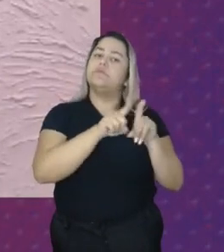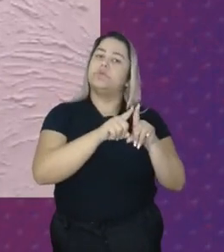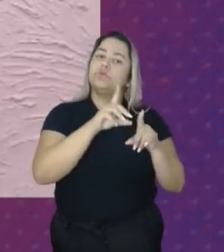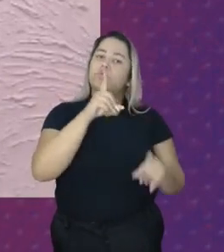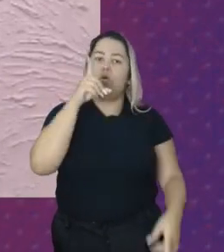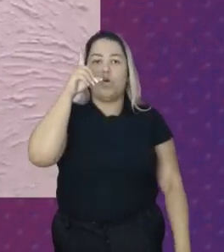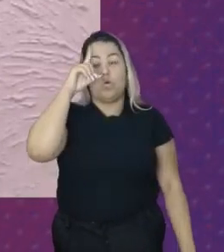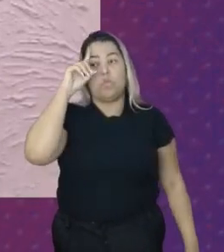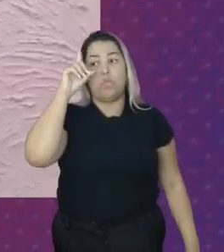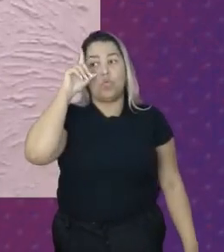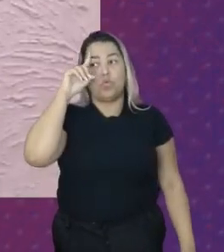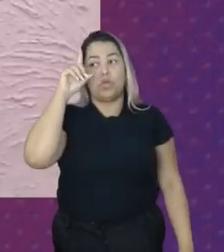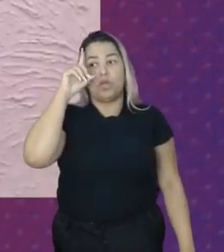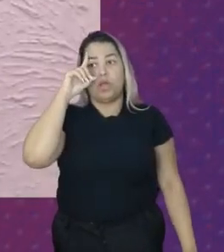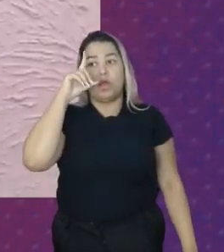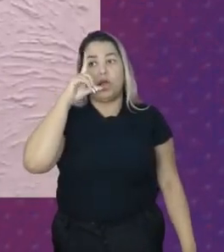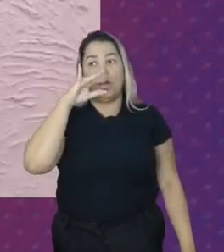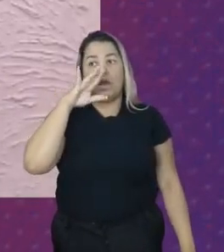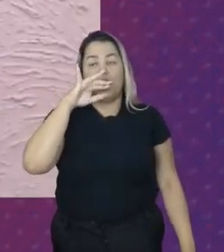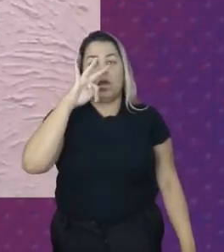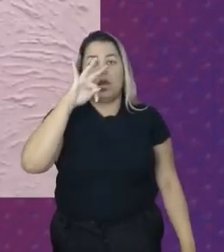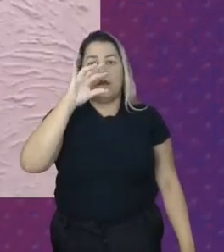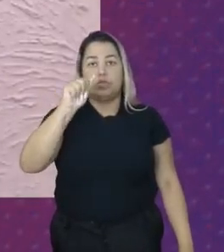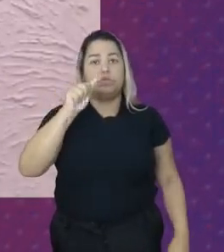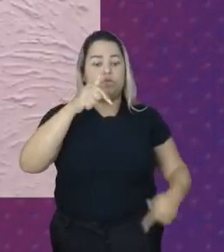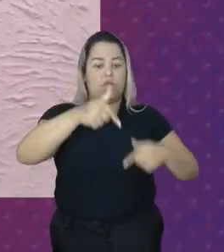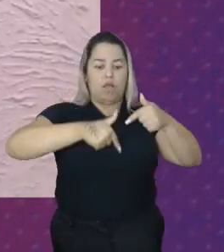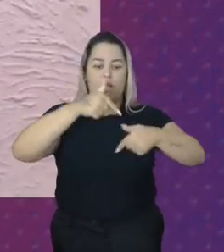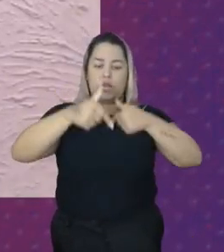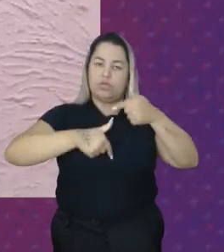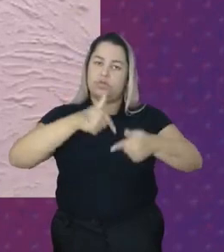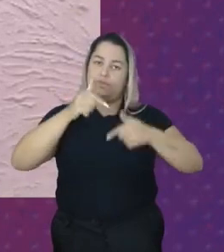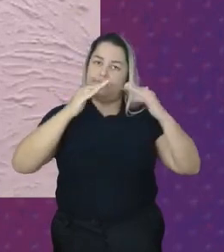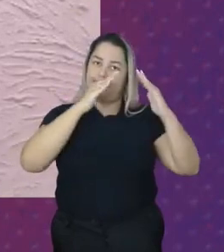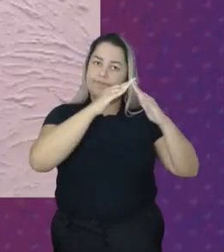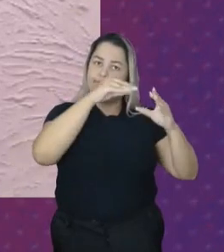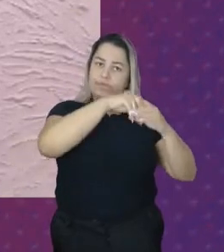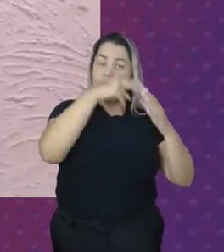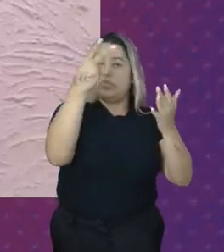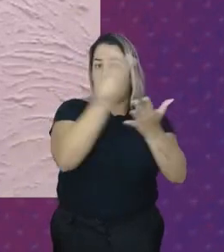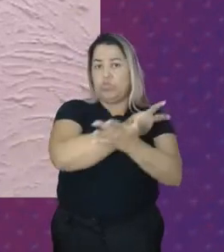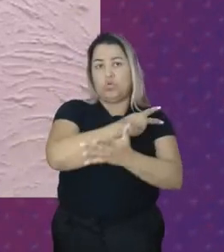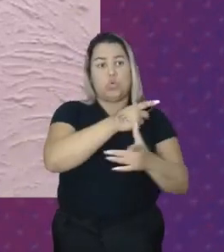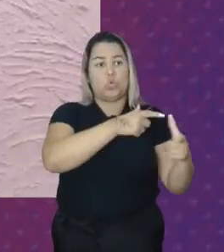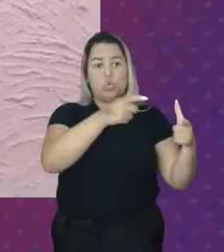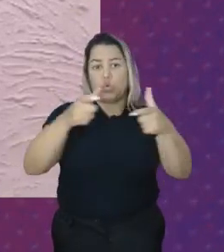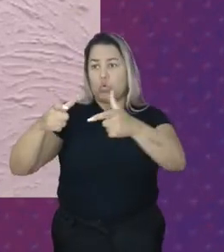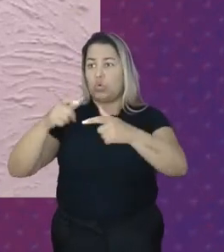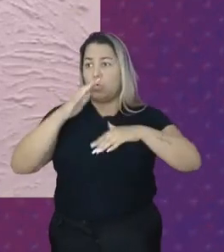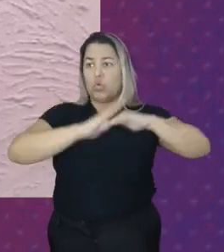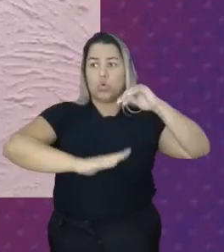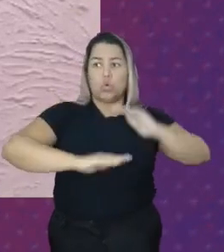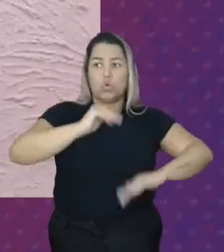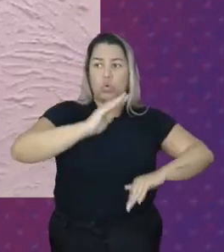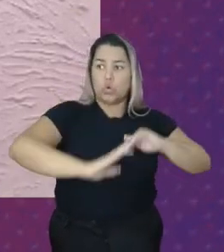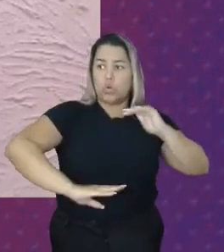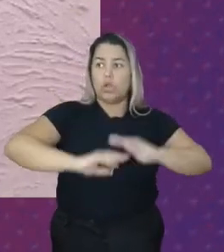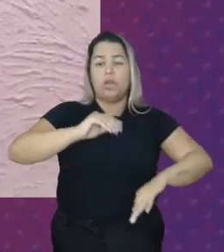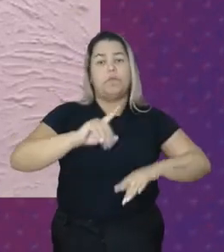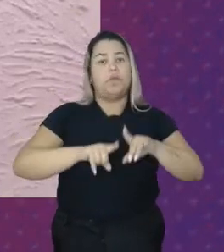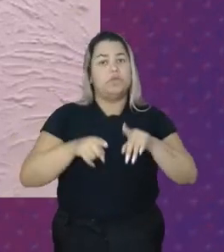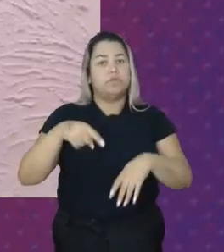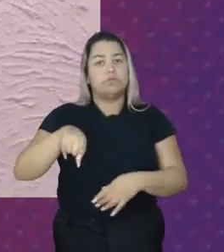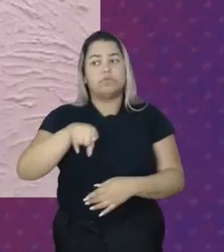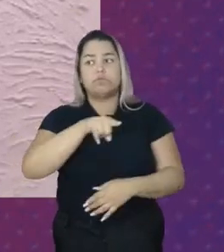diarista. Mas isso não está acontecendo só no trabalho doméstico. Está acontecendo em todas as categorias, devido ao momento que